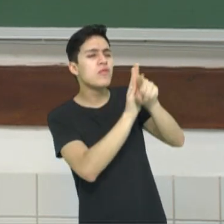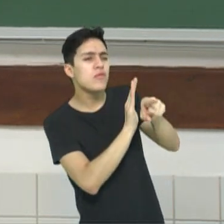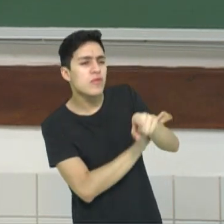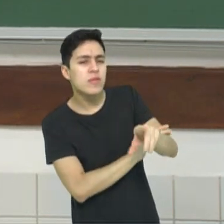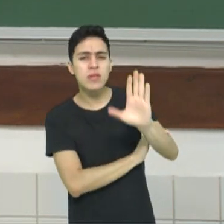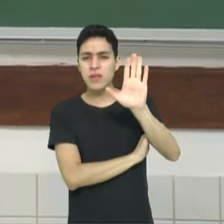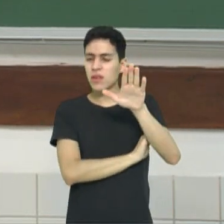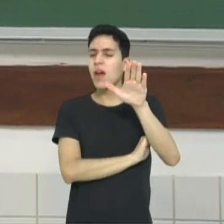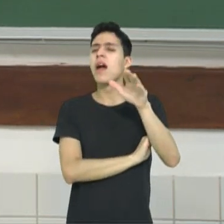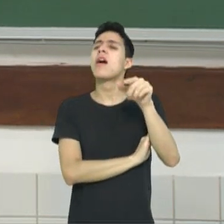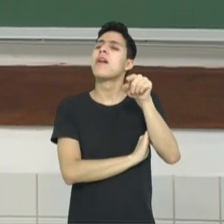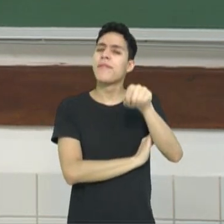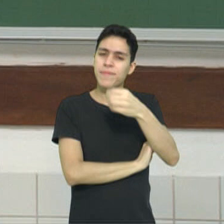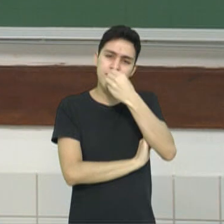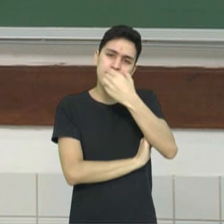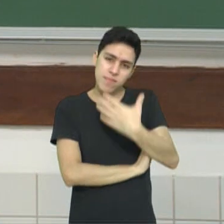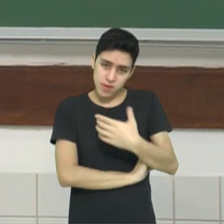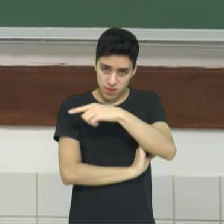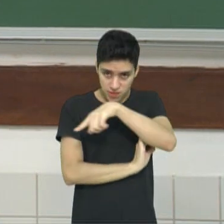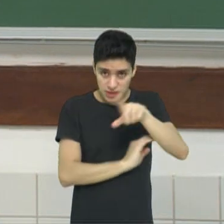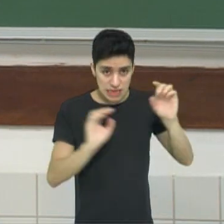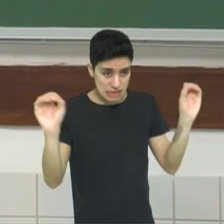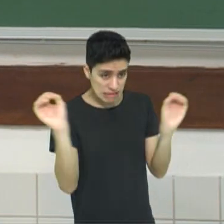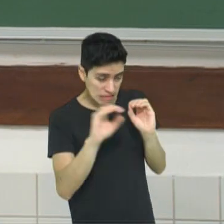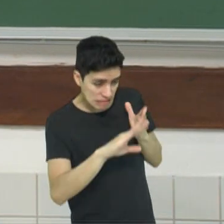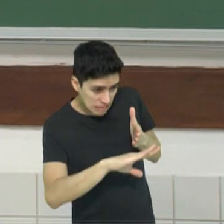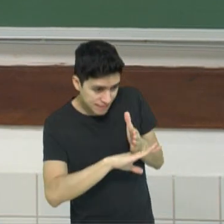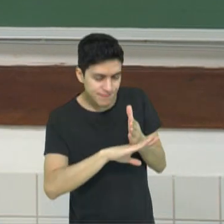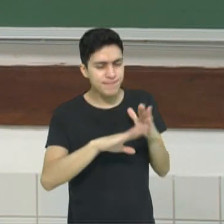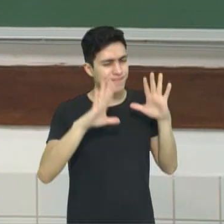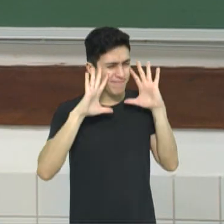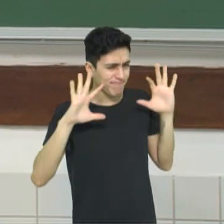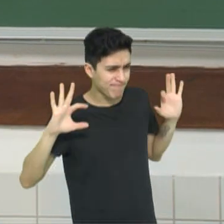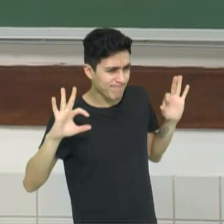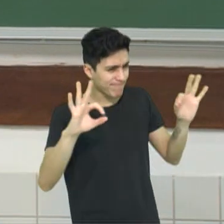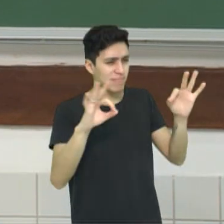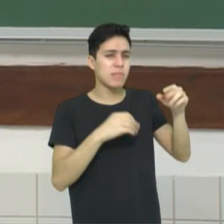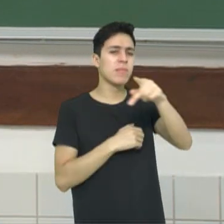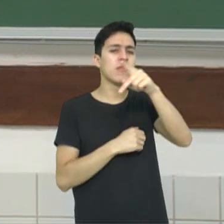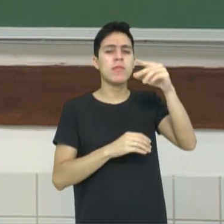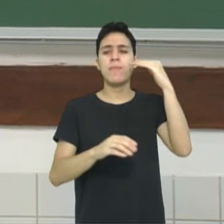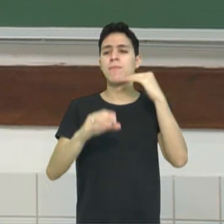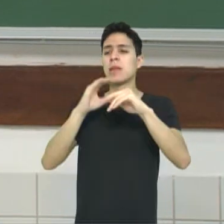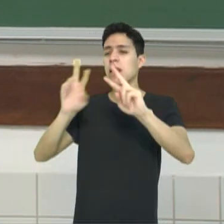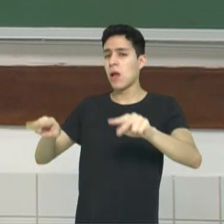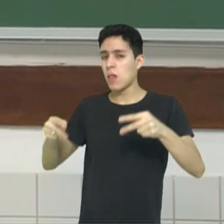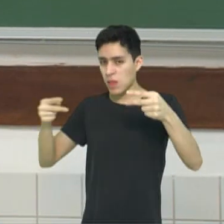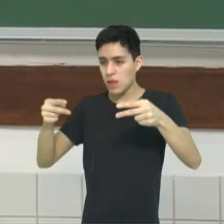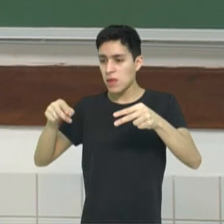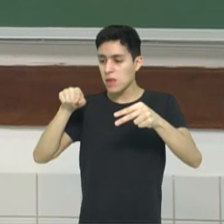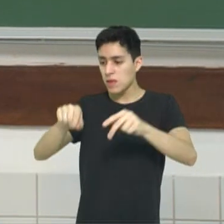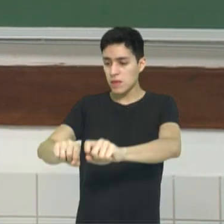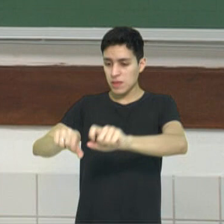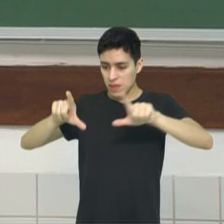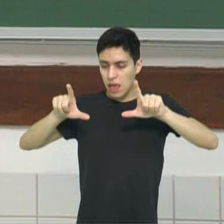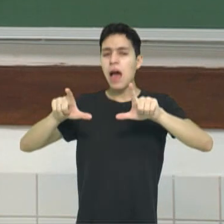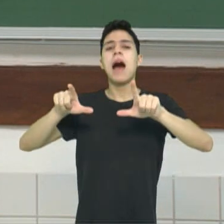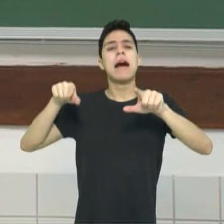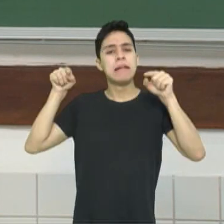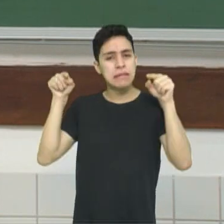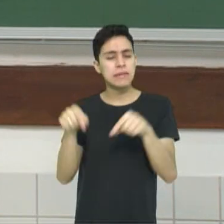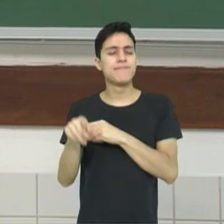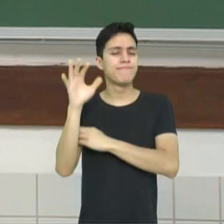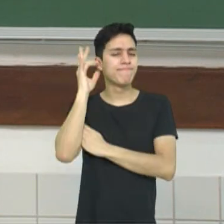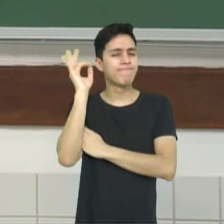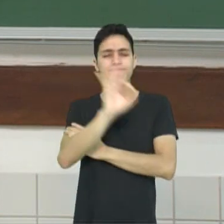é muito bom. Se você não participou, fique atento quando o professor mandar o link e acesse, porque é